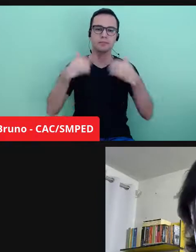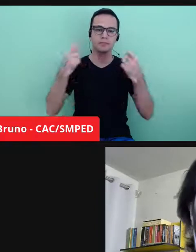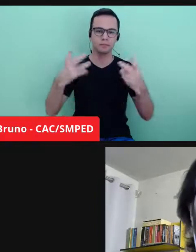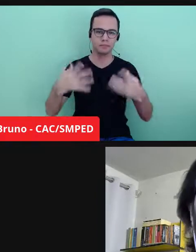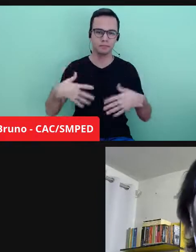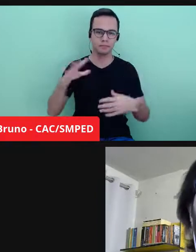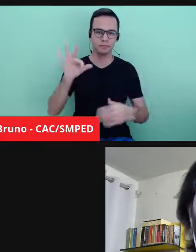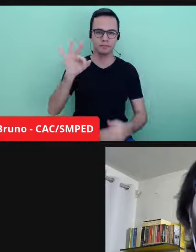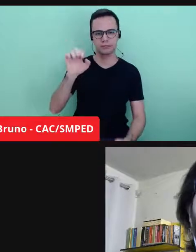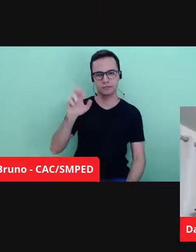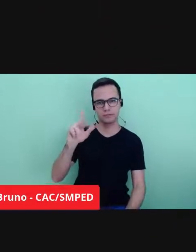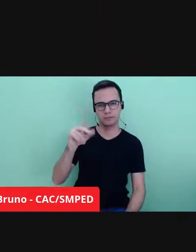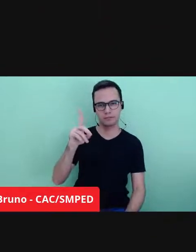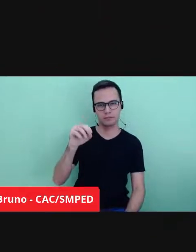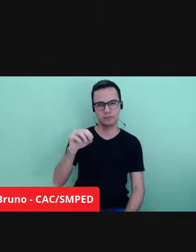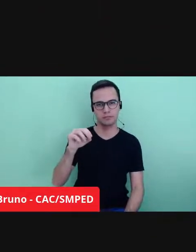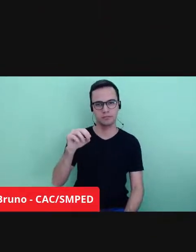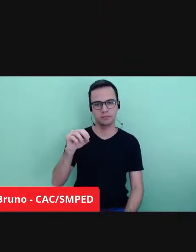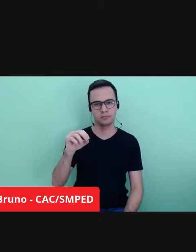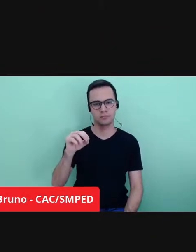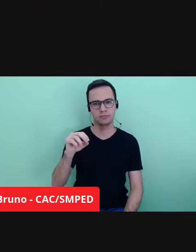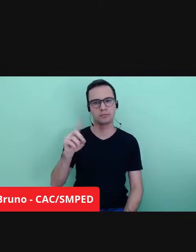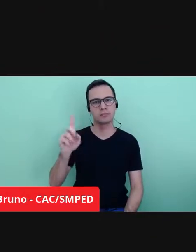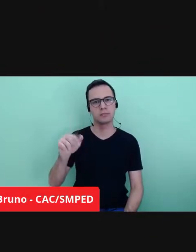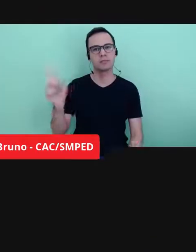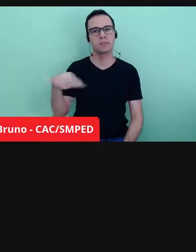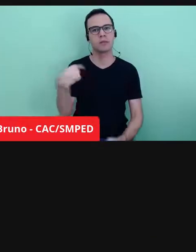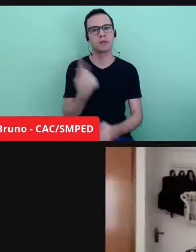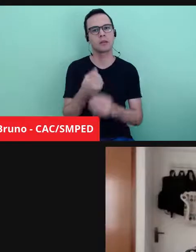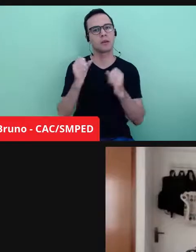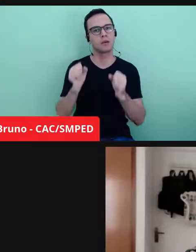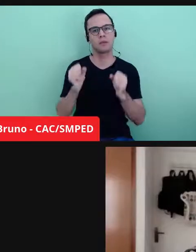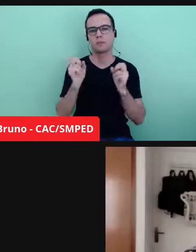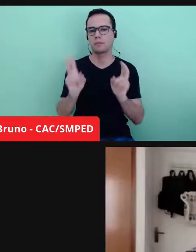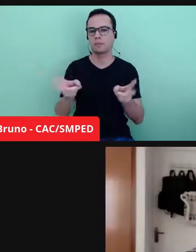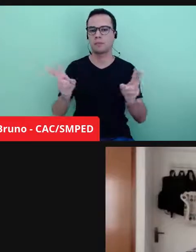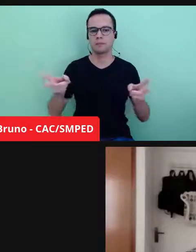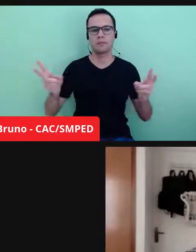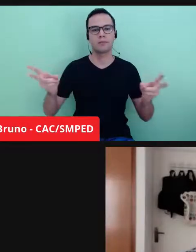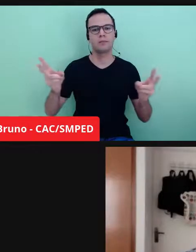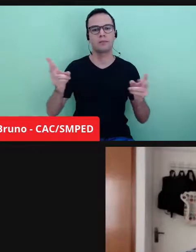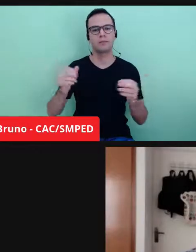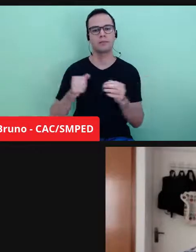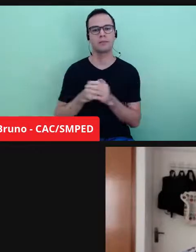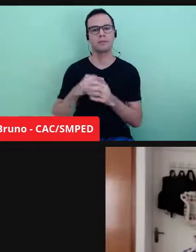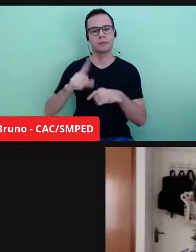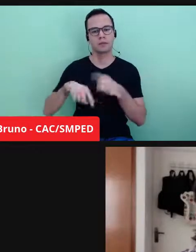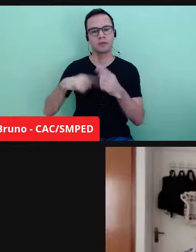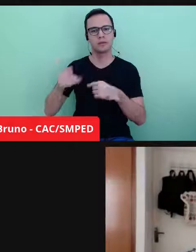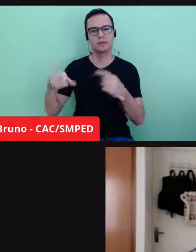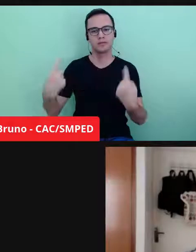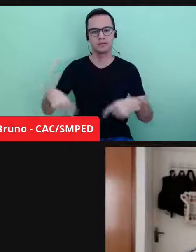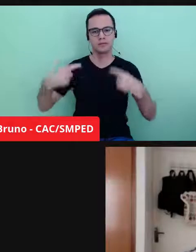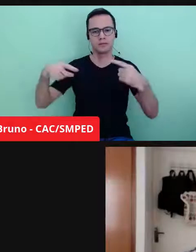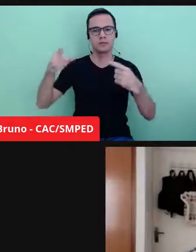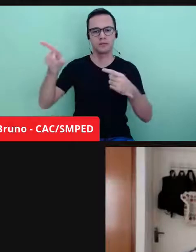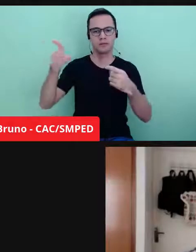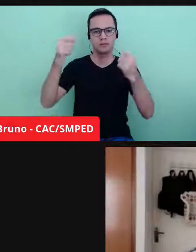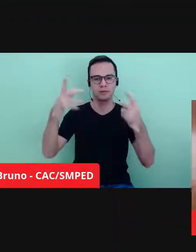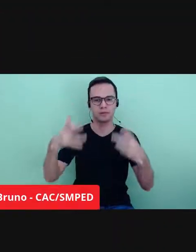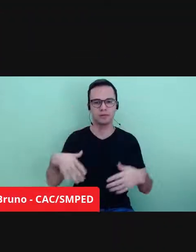para o Fernando, para que a gente possa continuar e no fim a gente possa fazer o nosso debate. Fernando, é com